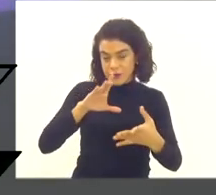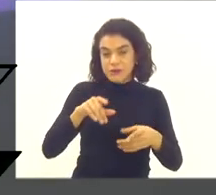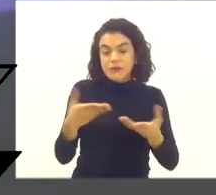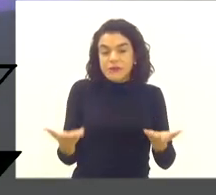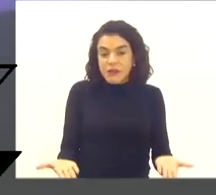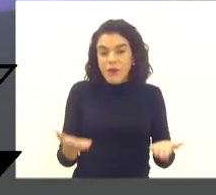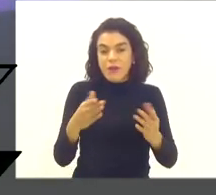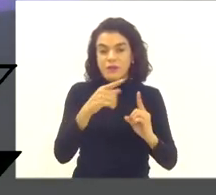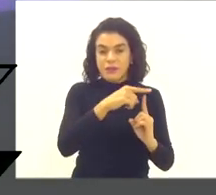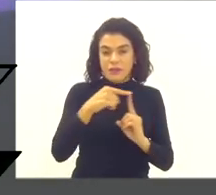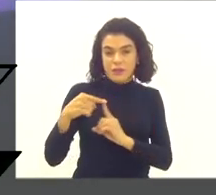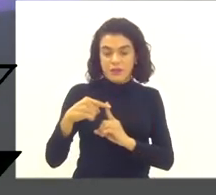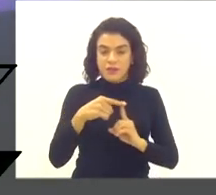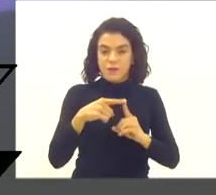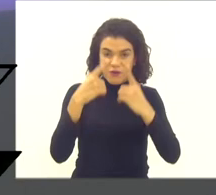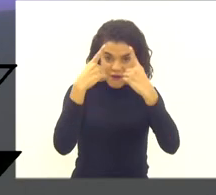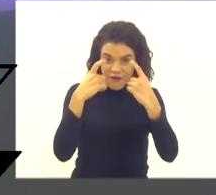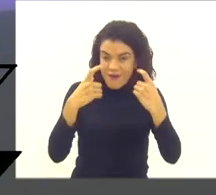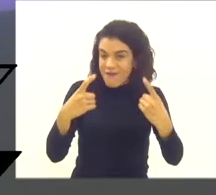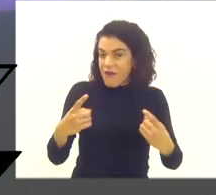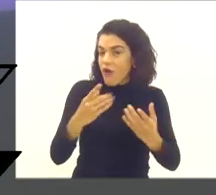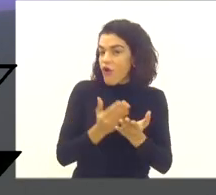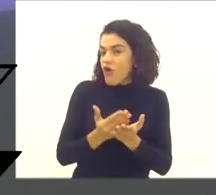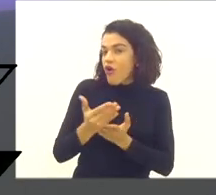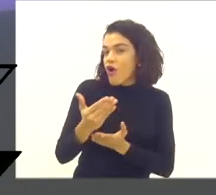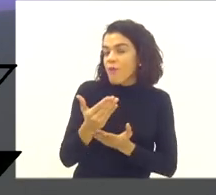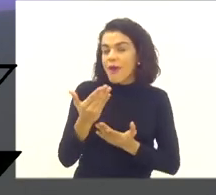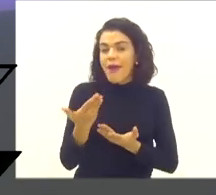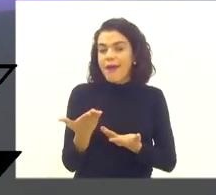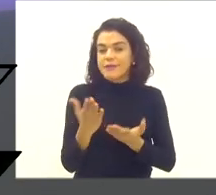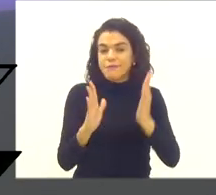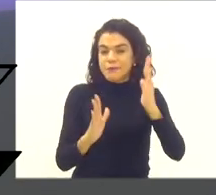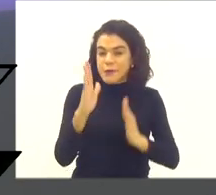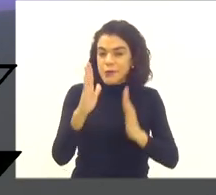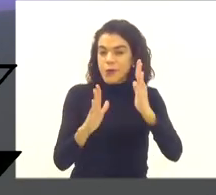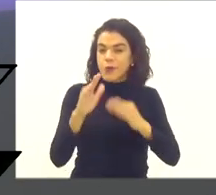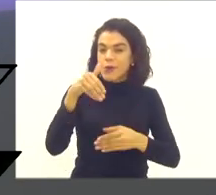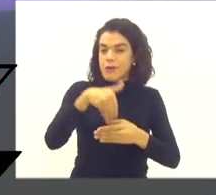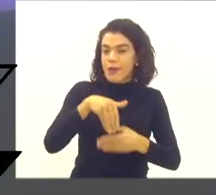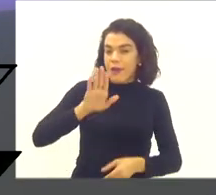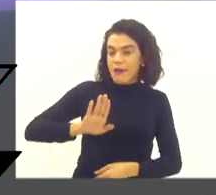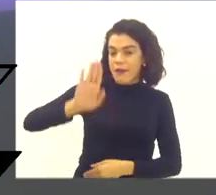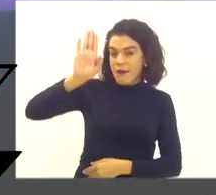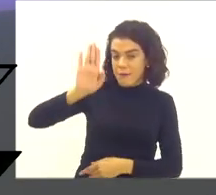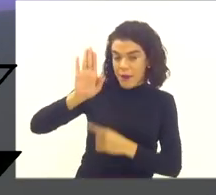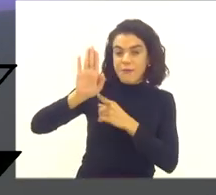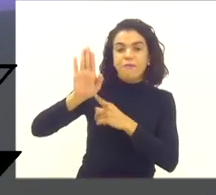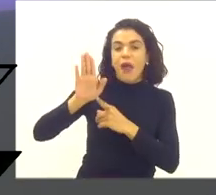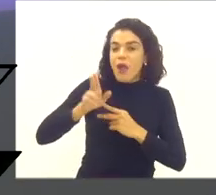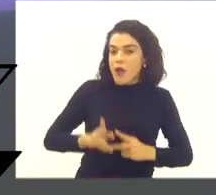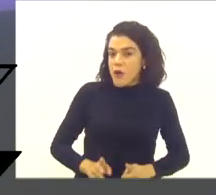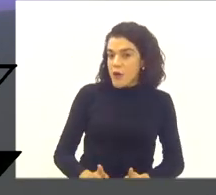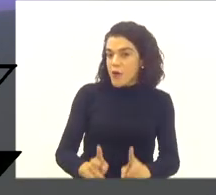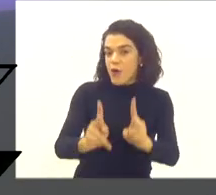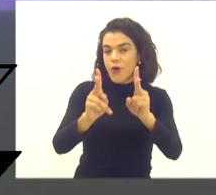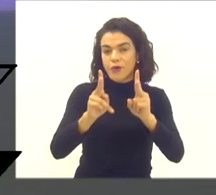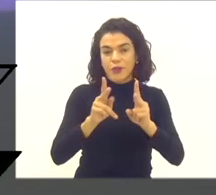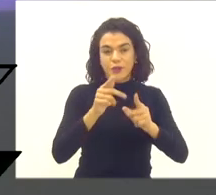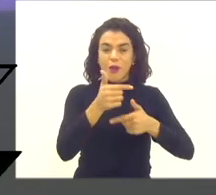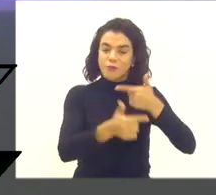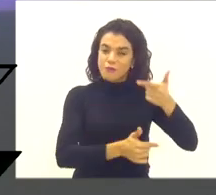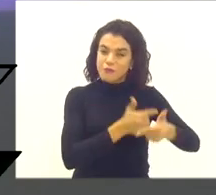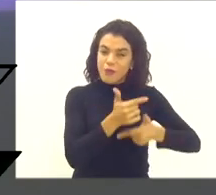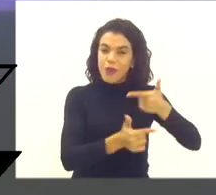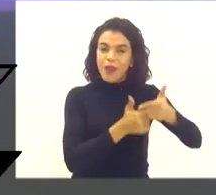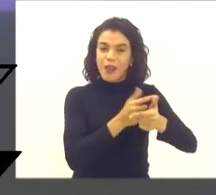esse tipo de violência em geral ele se inicia Nos períodos das campanhas mas ele continua muitas vezes no Exercício dos